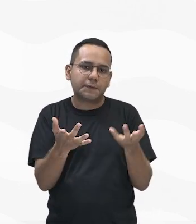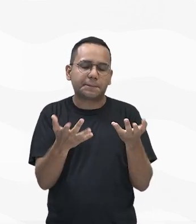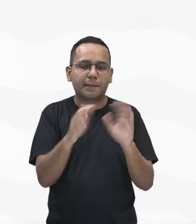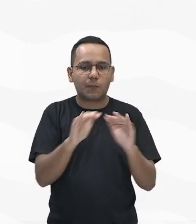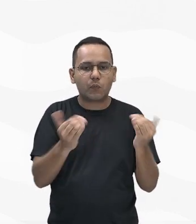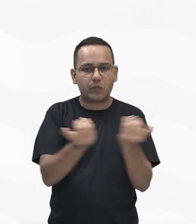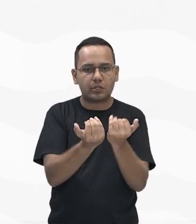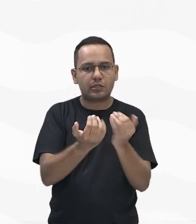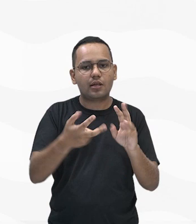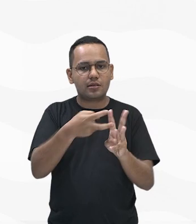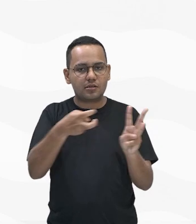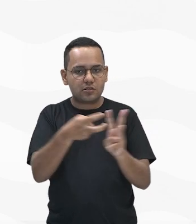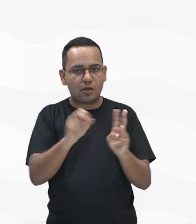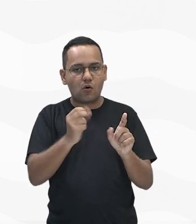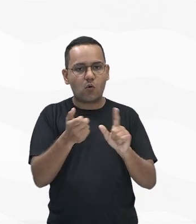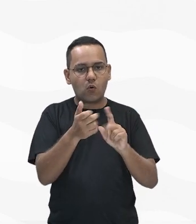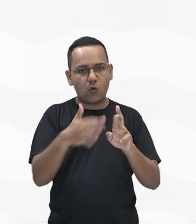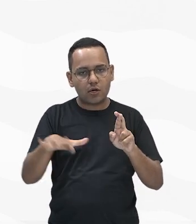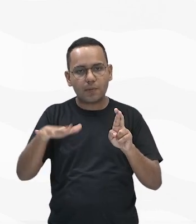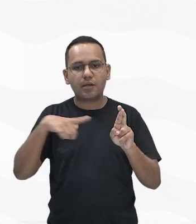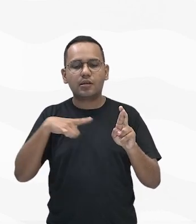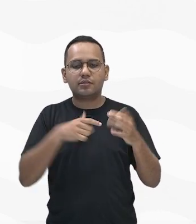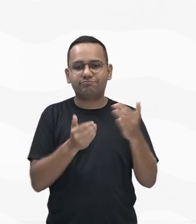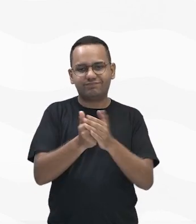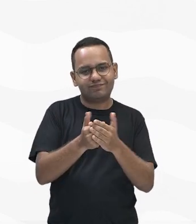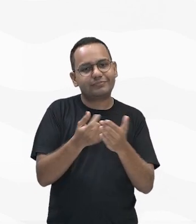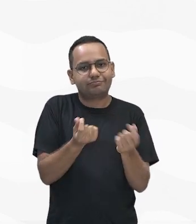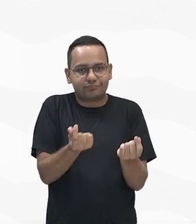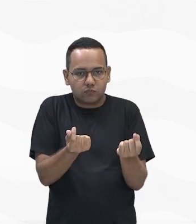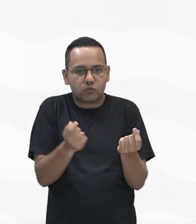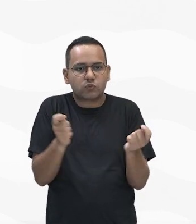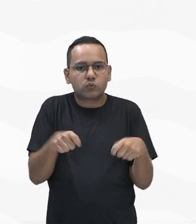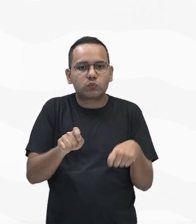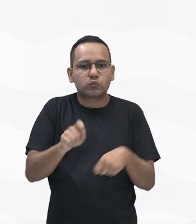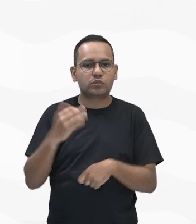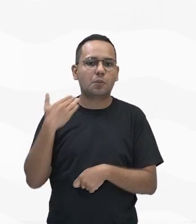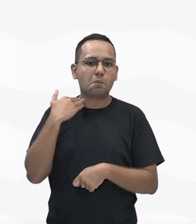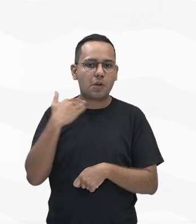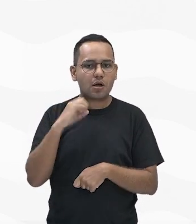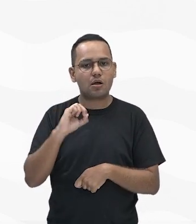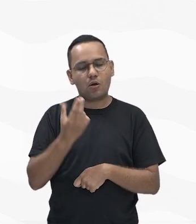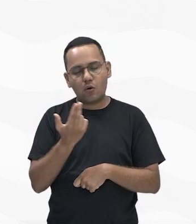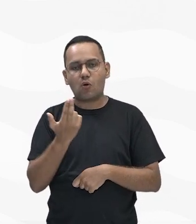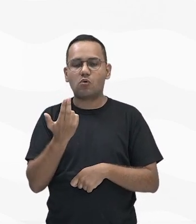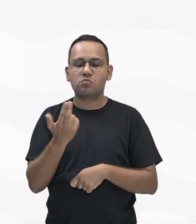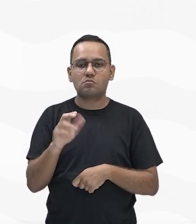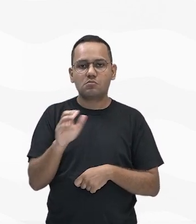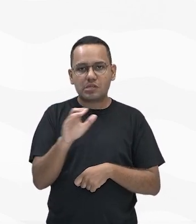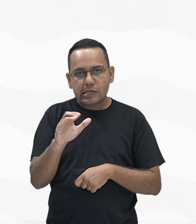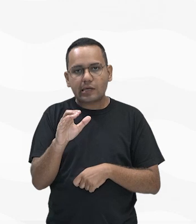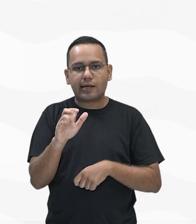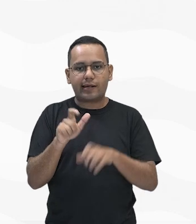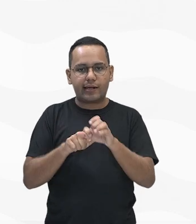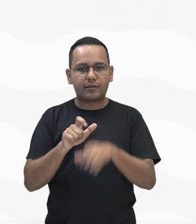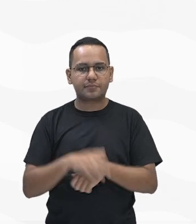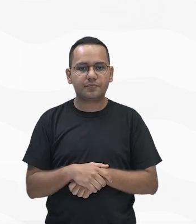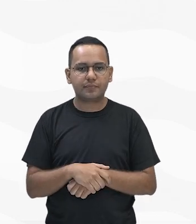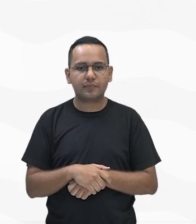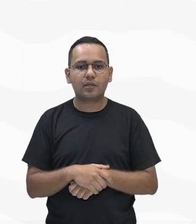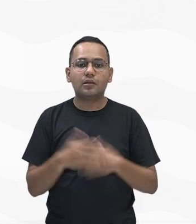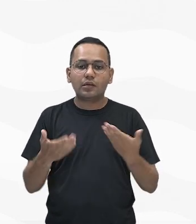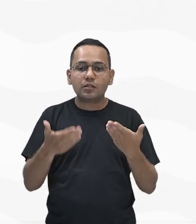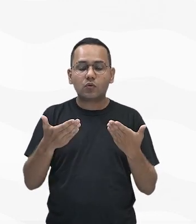serviços financeiros, como bancos e cooperativas de crédito. Isso pode resultar em taxas de juros mais altas quando